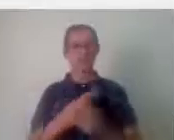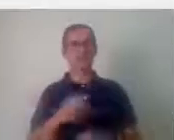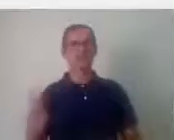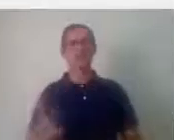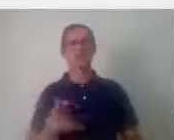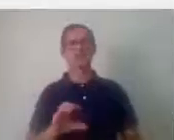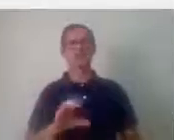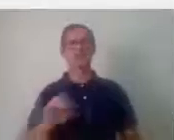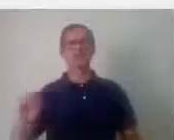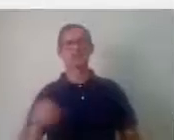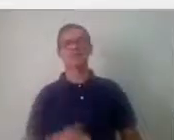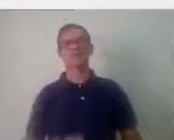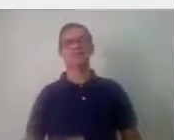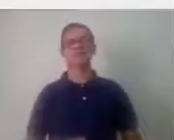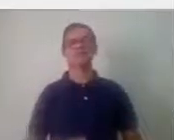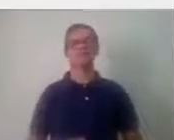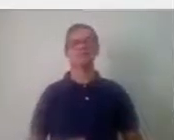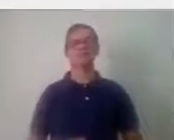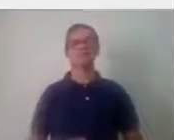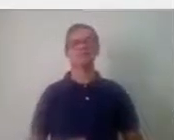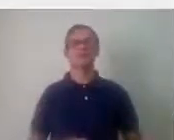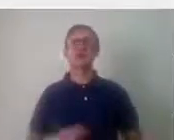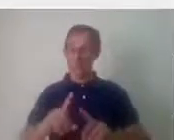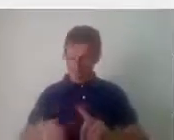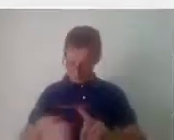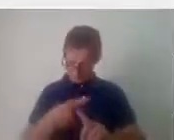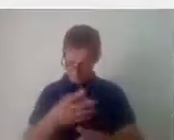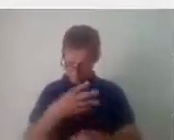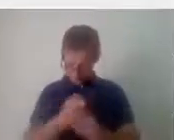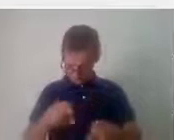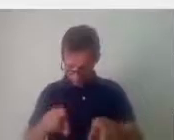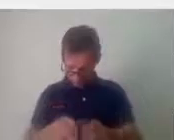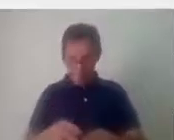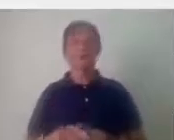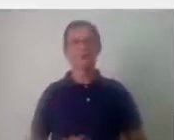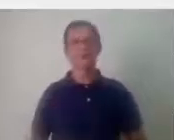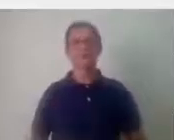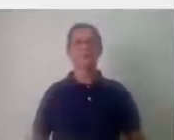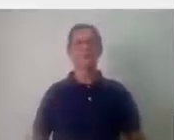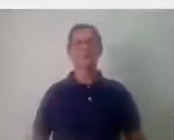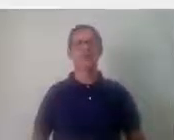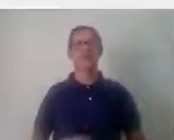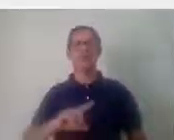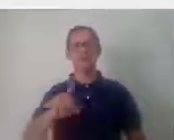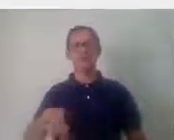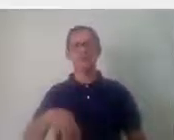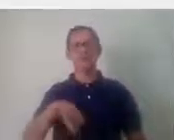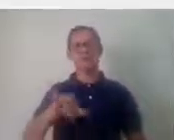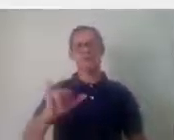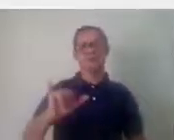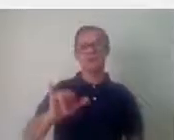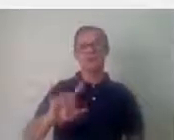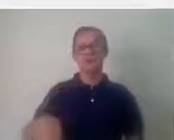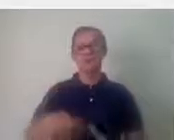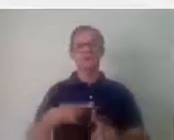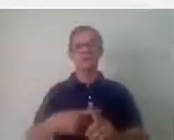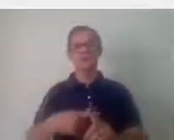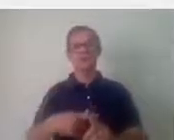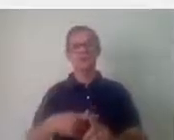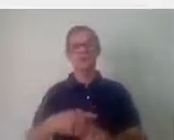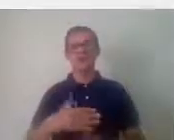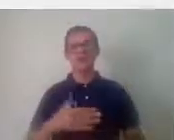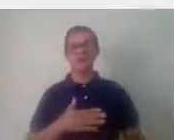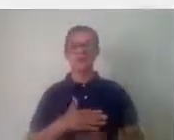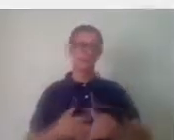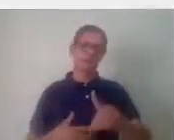valor zero. Depois a gente calcula a integral de y vezes a minha